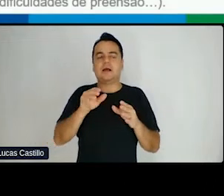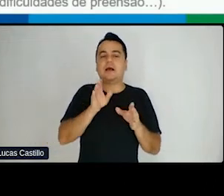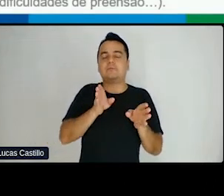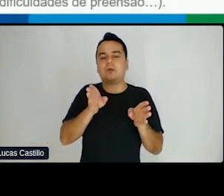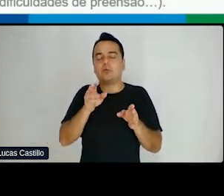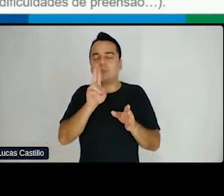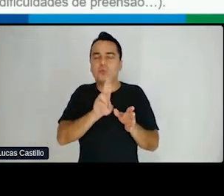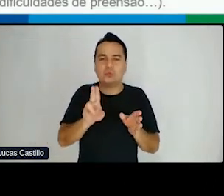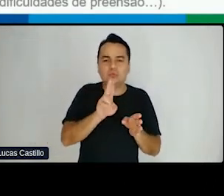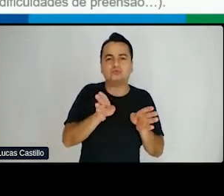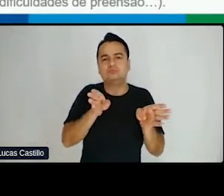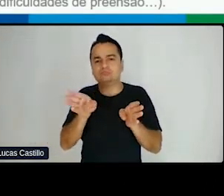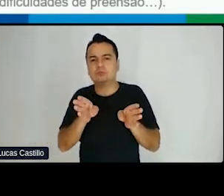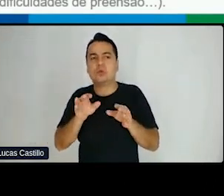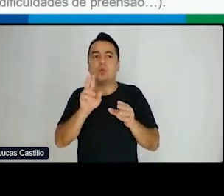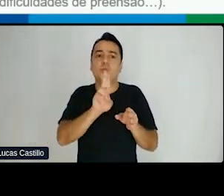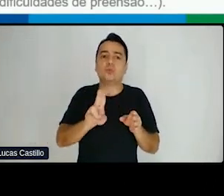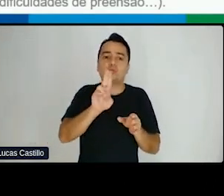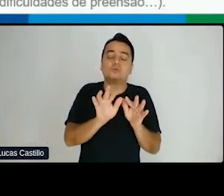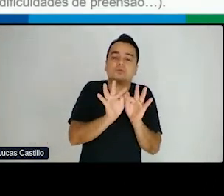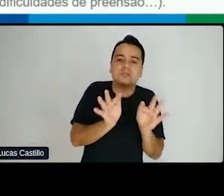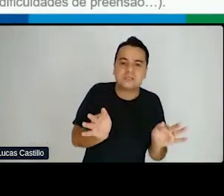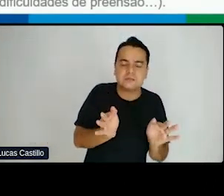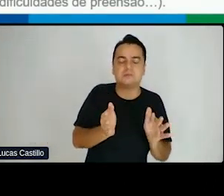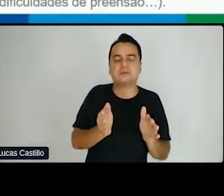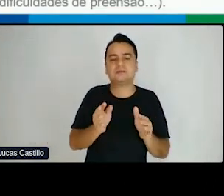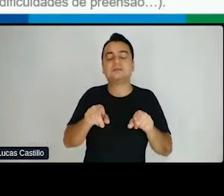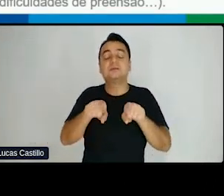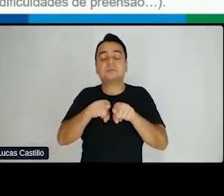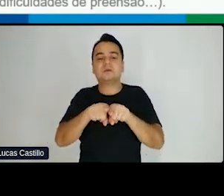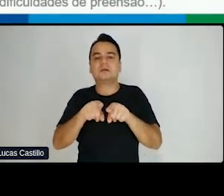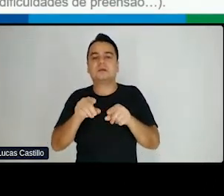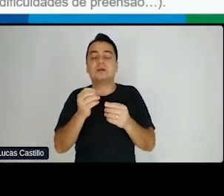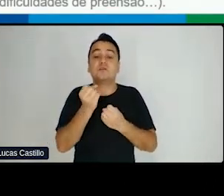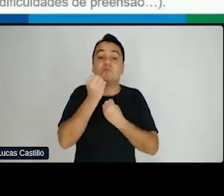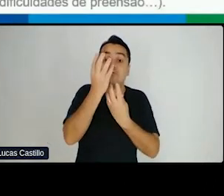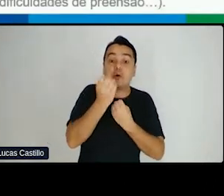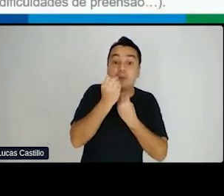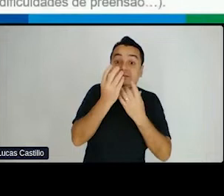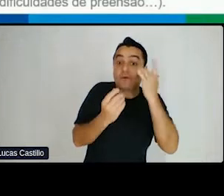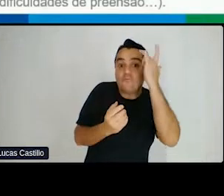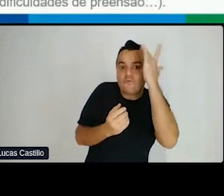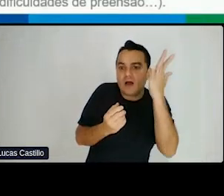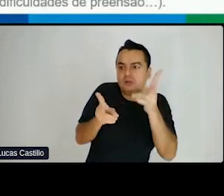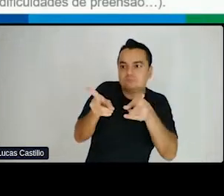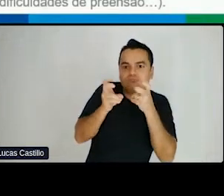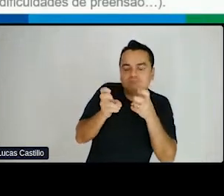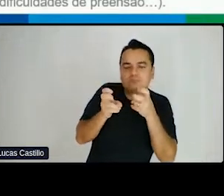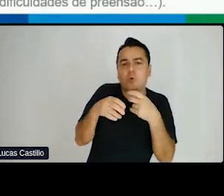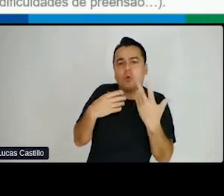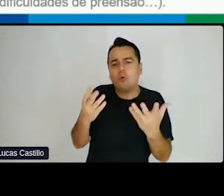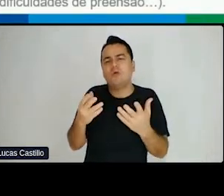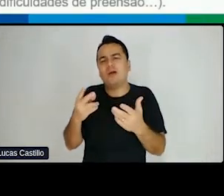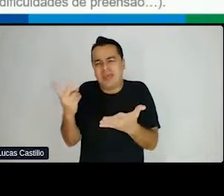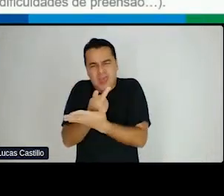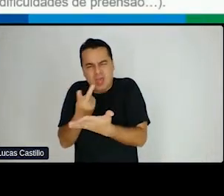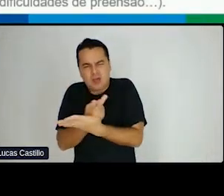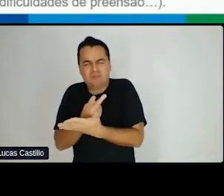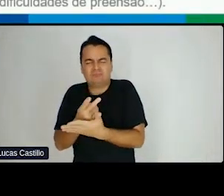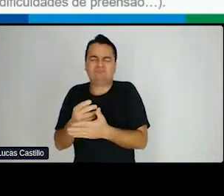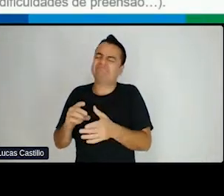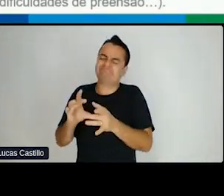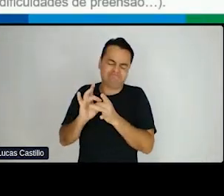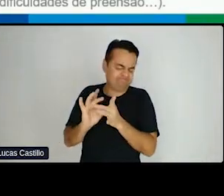de uso simples, informação de fácil percepção, tolerância a erro, baixo esforço